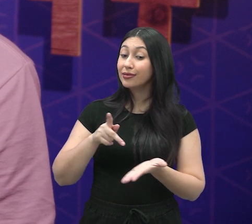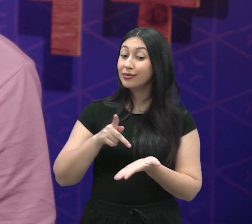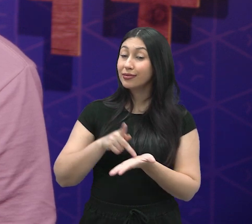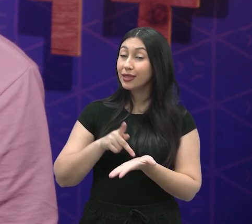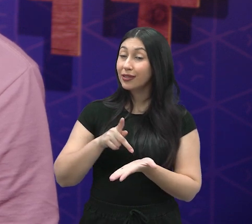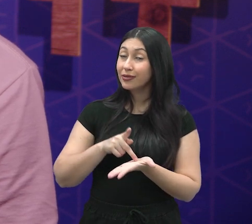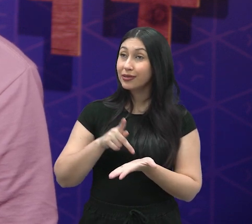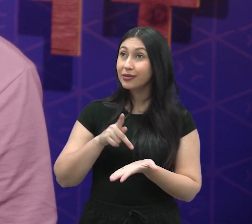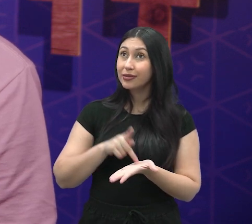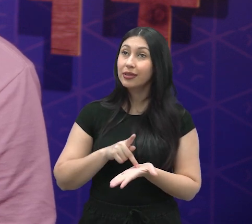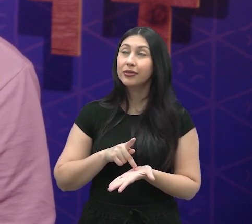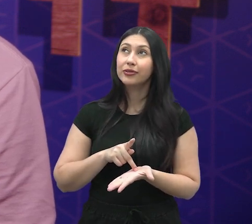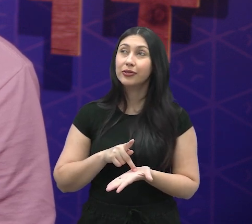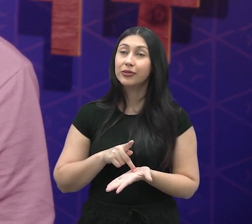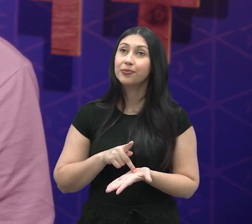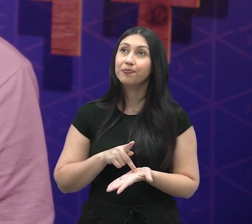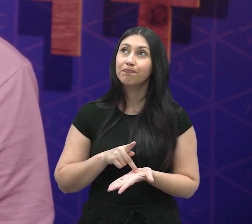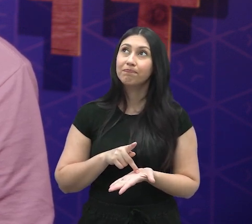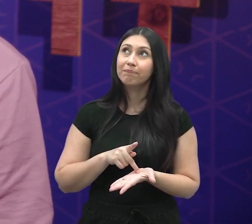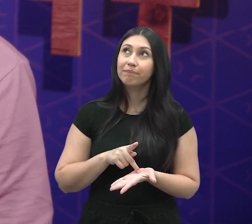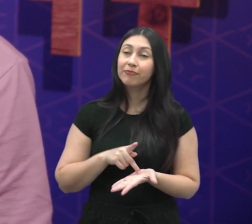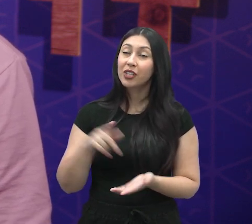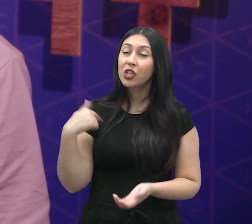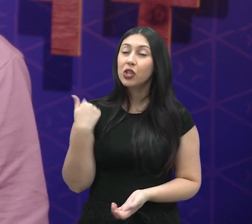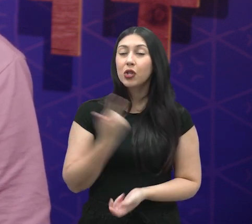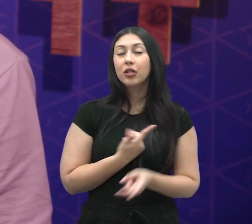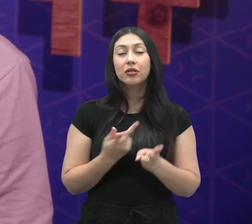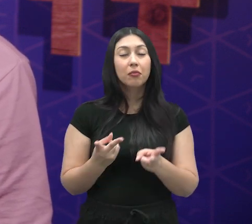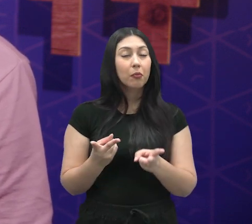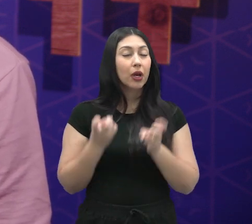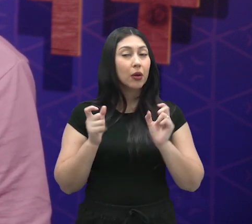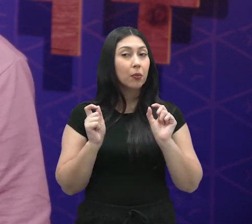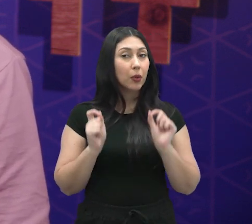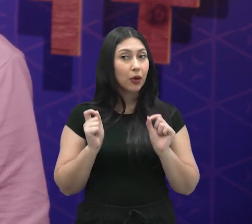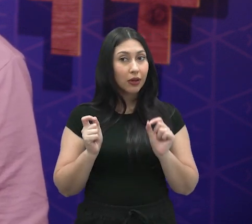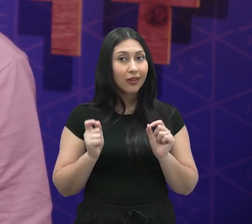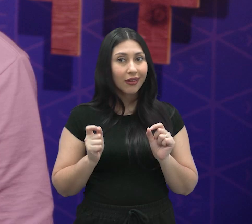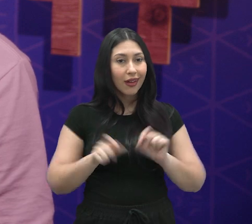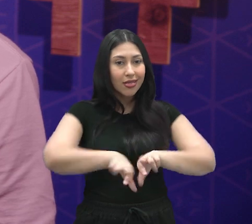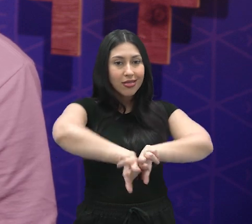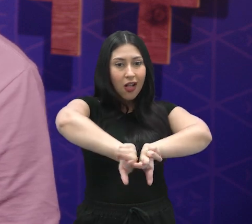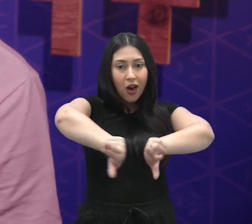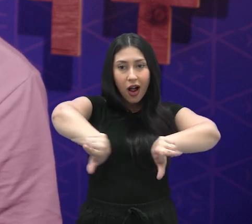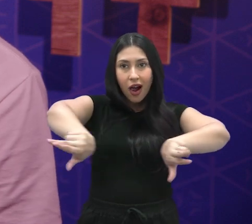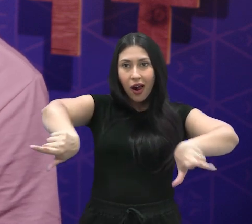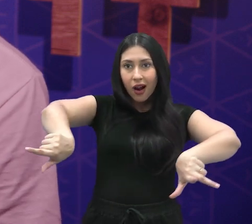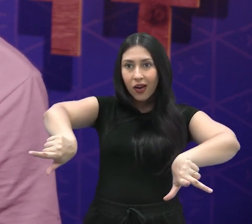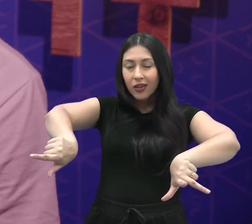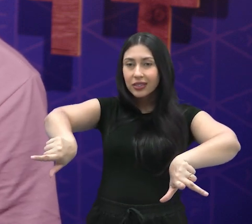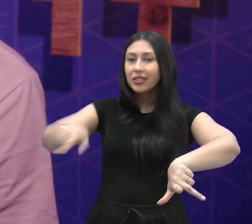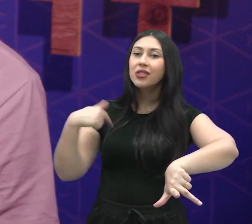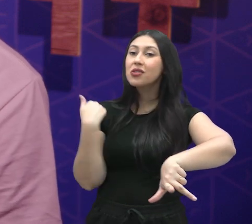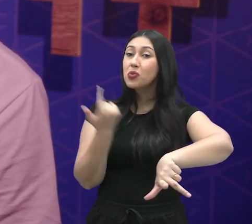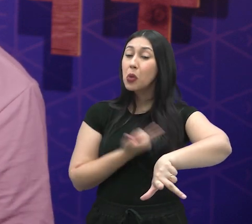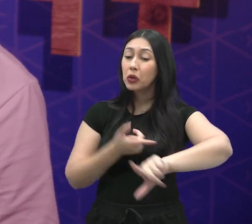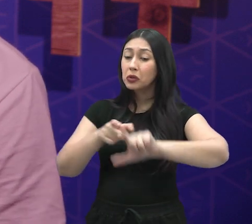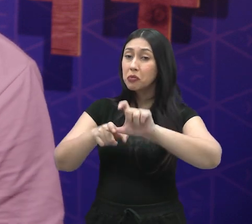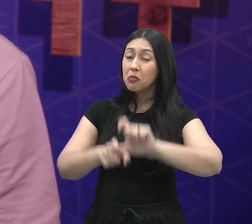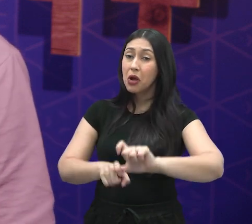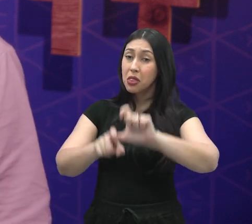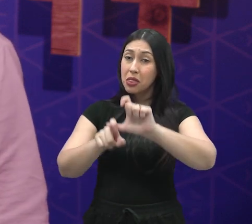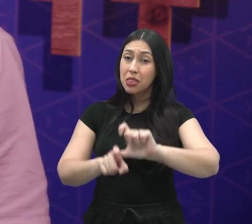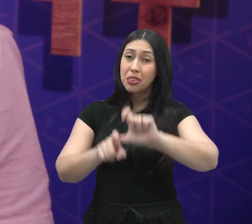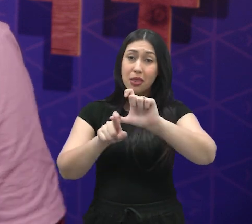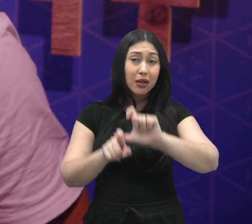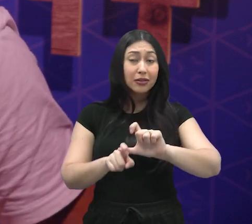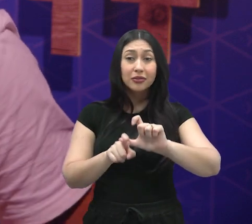Mas, na verdade, o que a gente consegue perceber é que essas espécies que domesticaram o ser humano. Uhum.